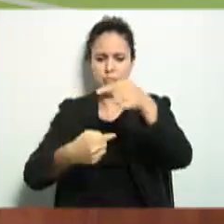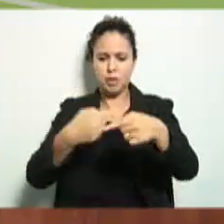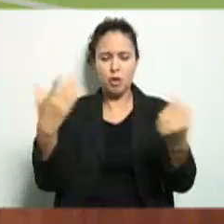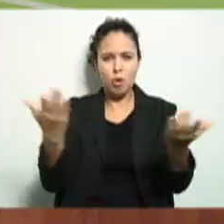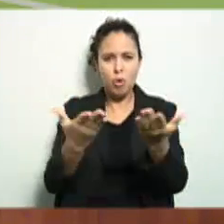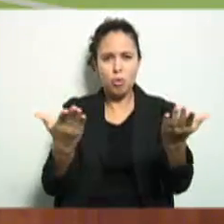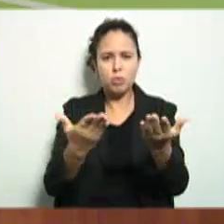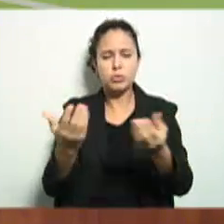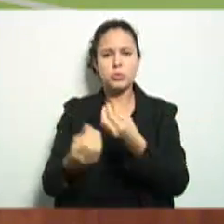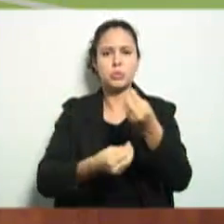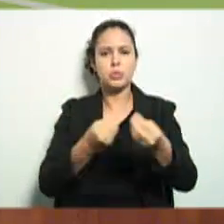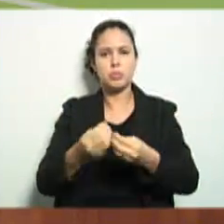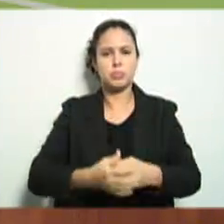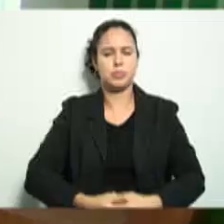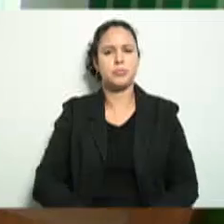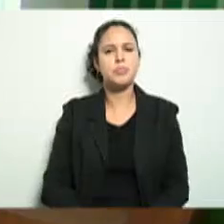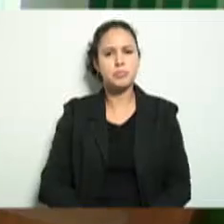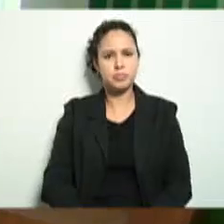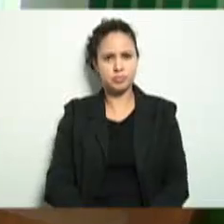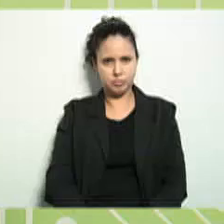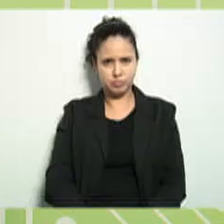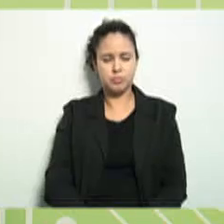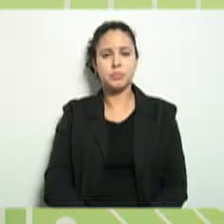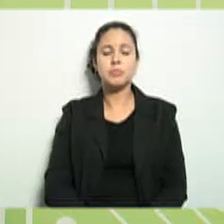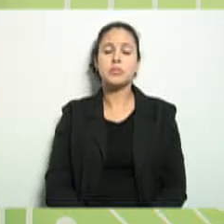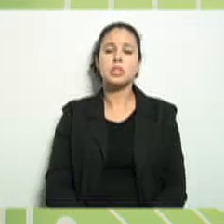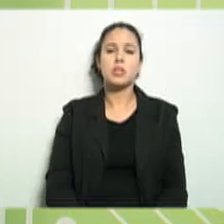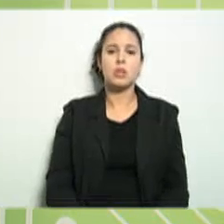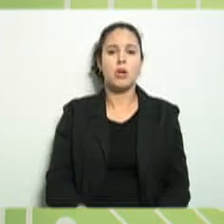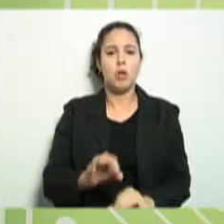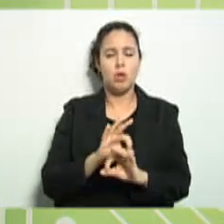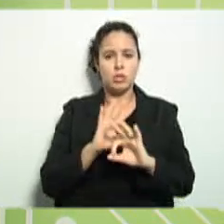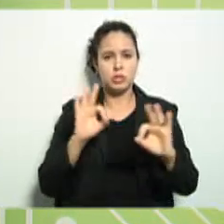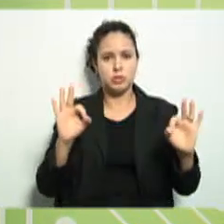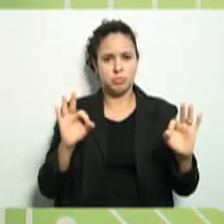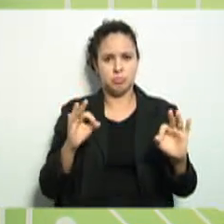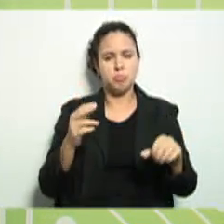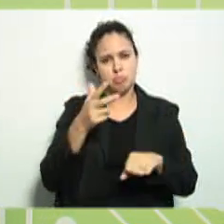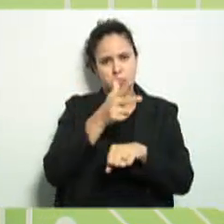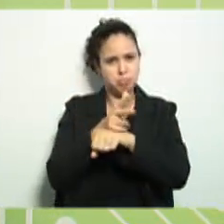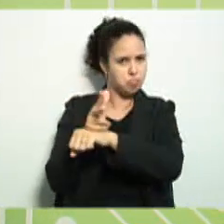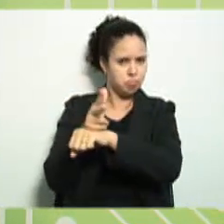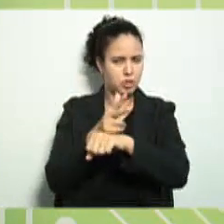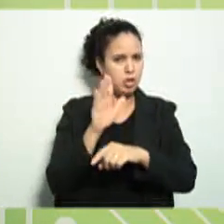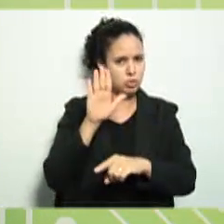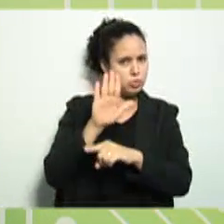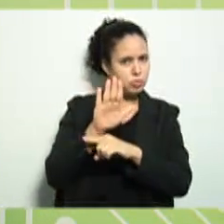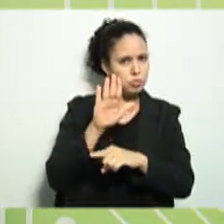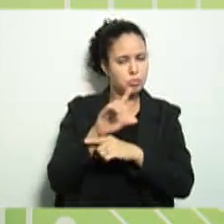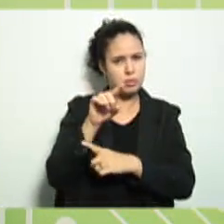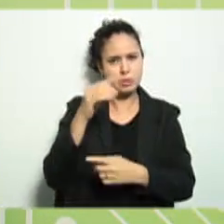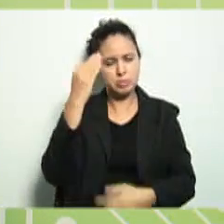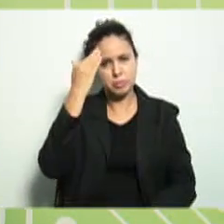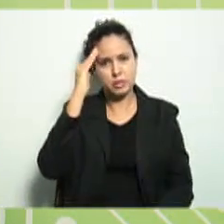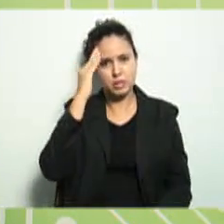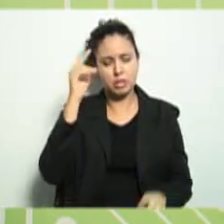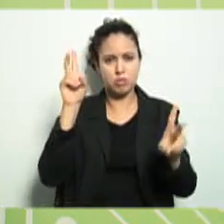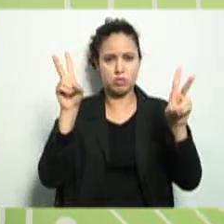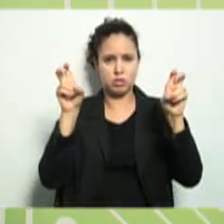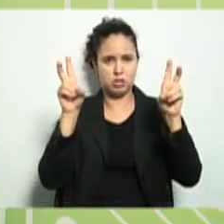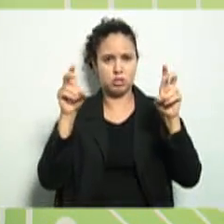esses comentários. Professor? Muito bem. Espero que o vídeo tenha contribuído para a sua melhor compreensão sobre o tema.